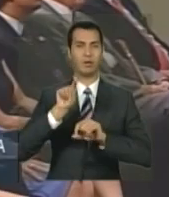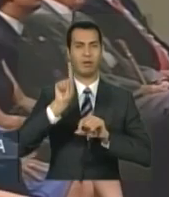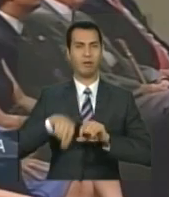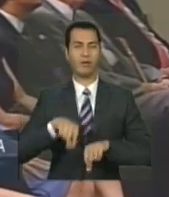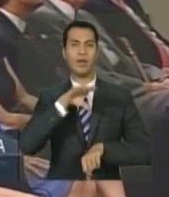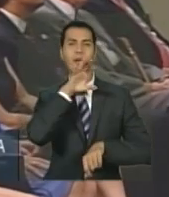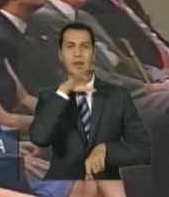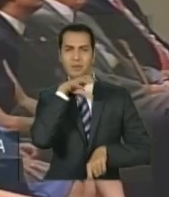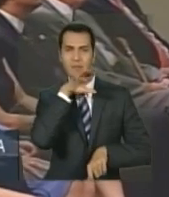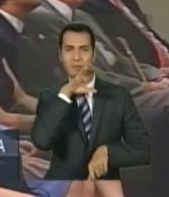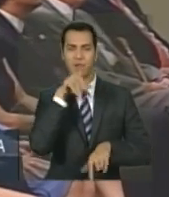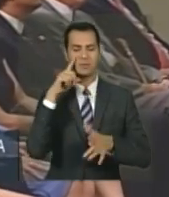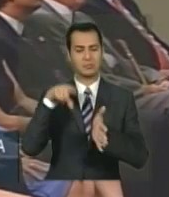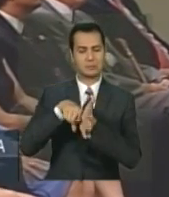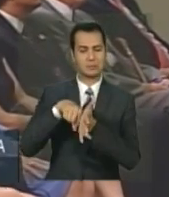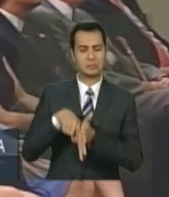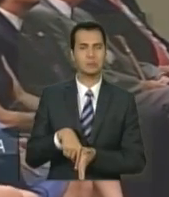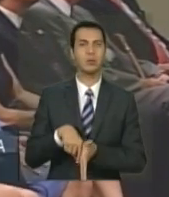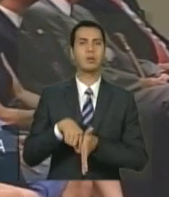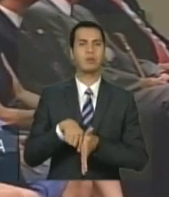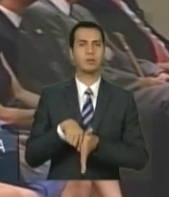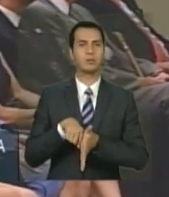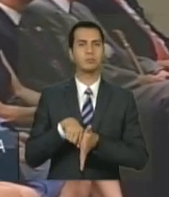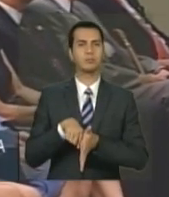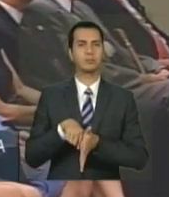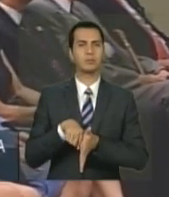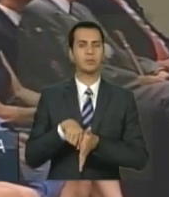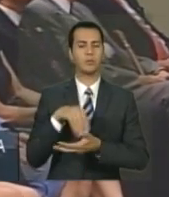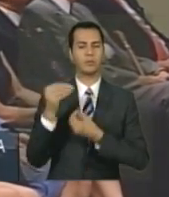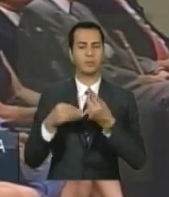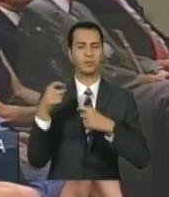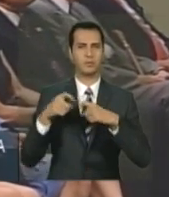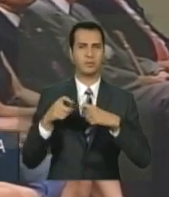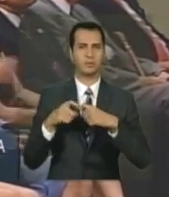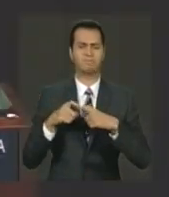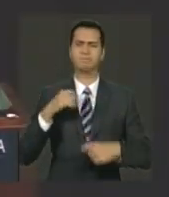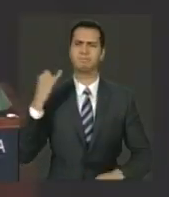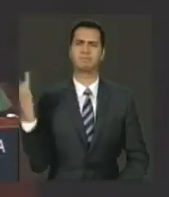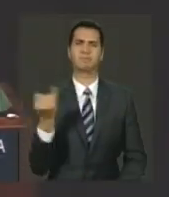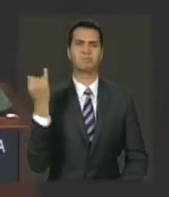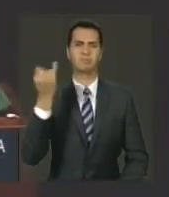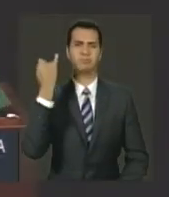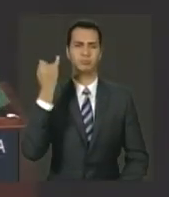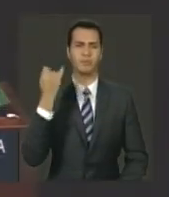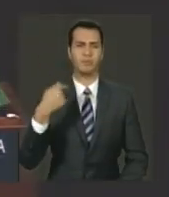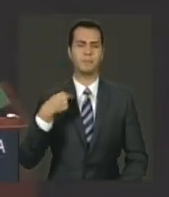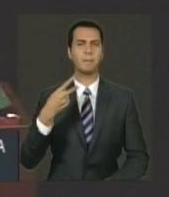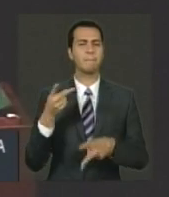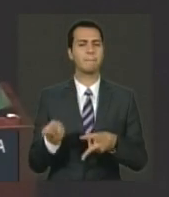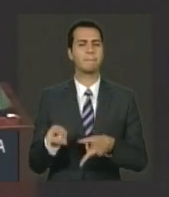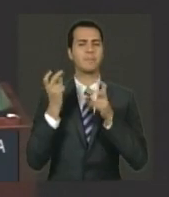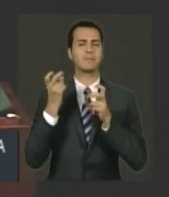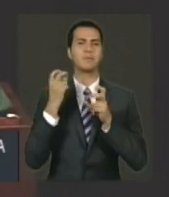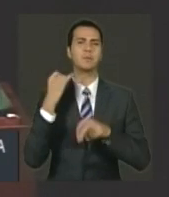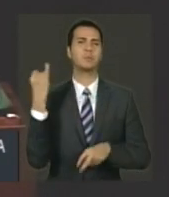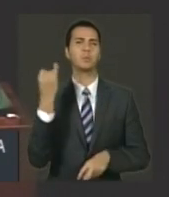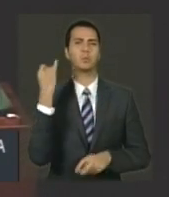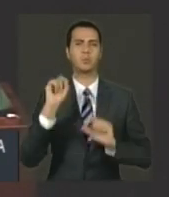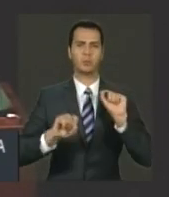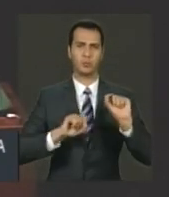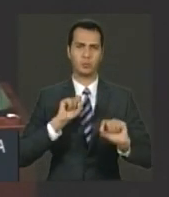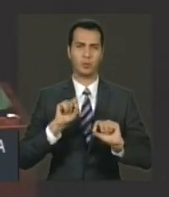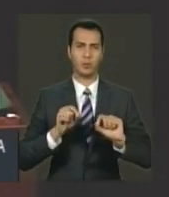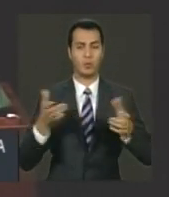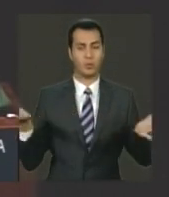a estudos clínicos foi fundamental para perceber a importância do que hoje é